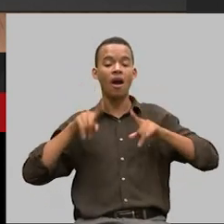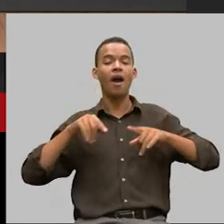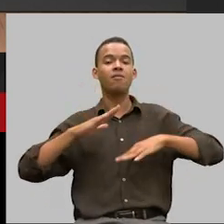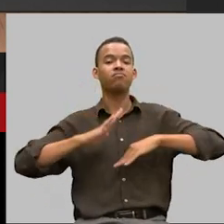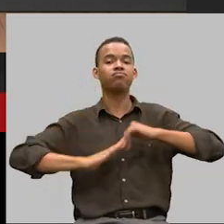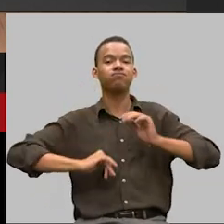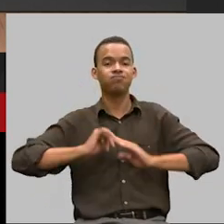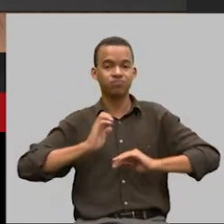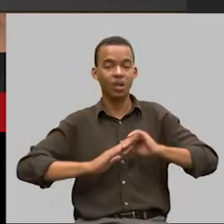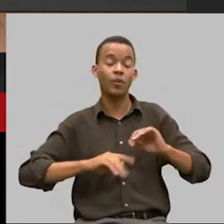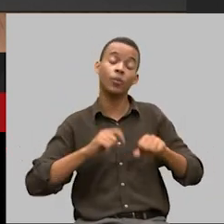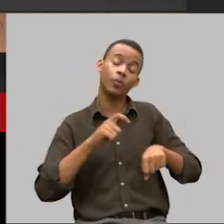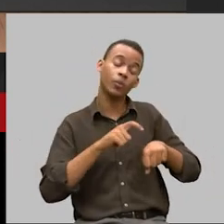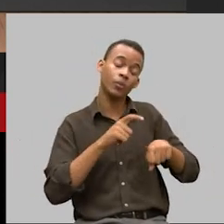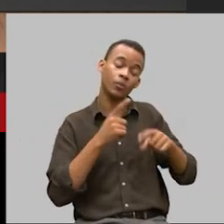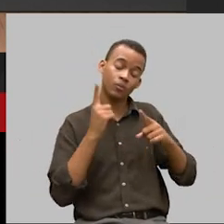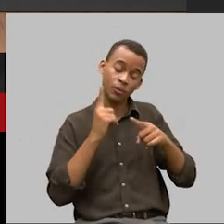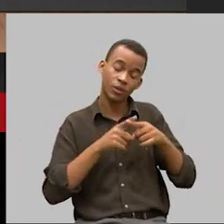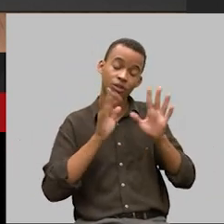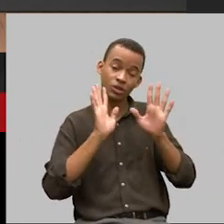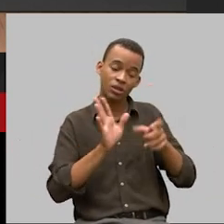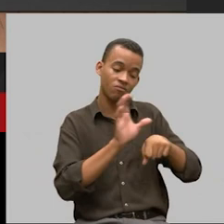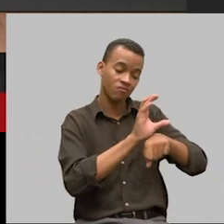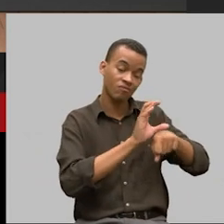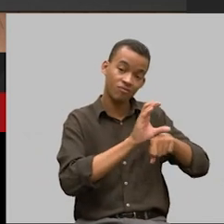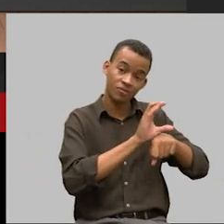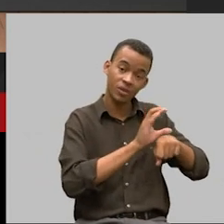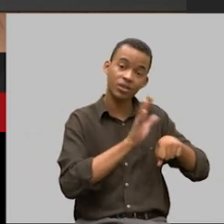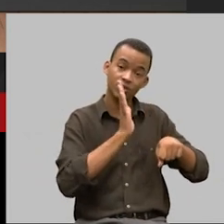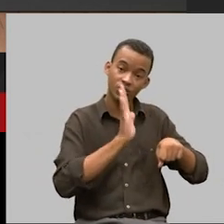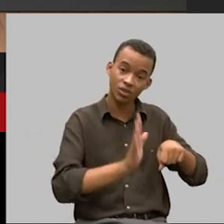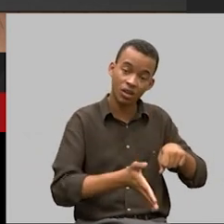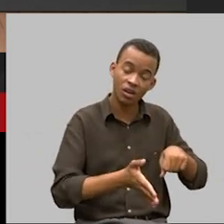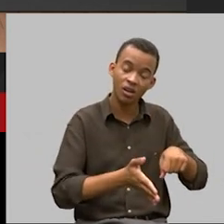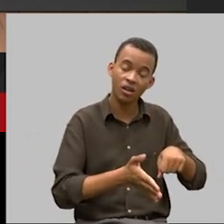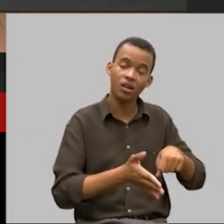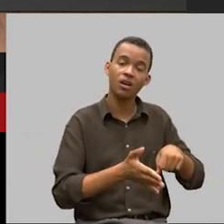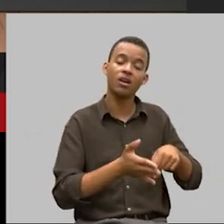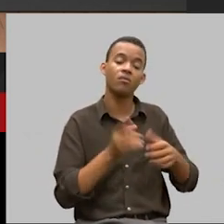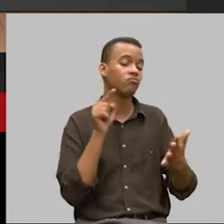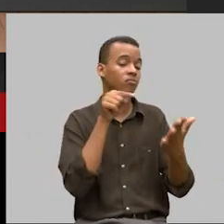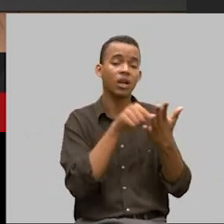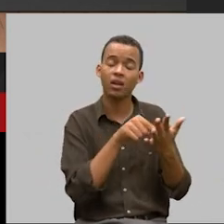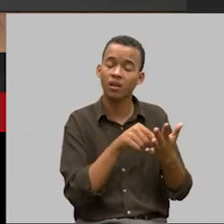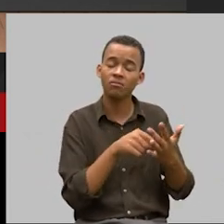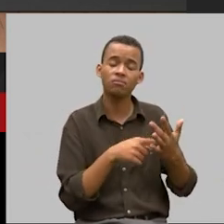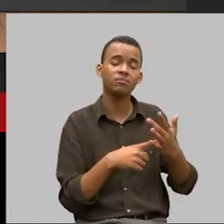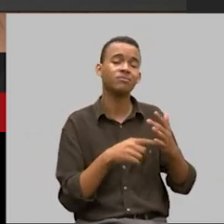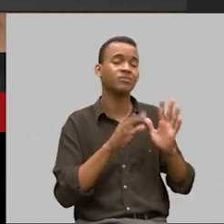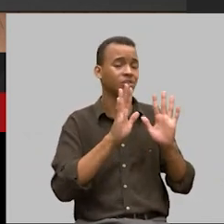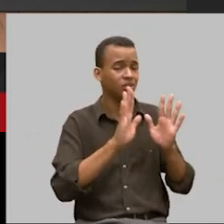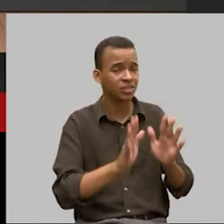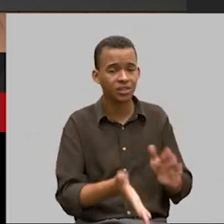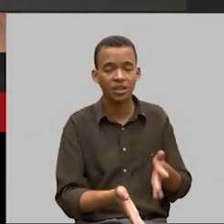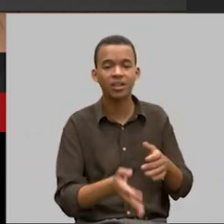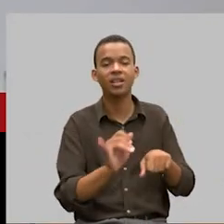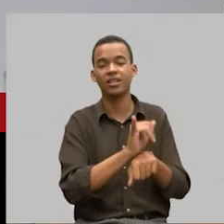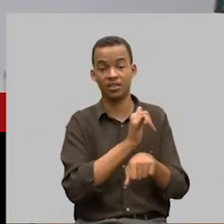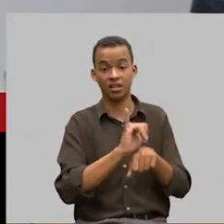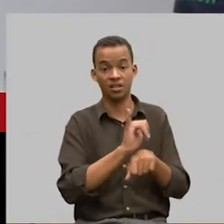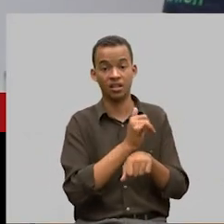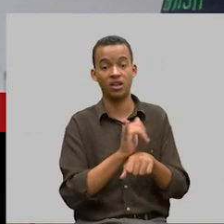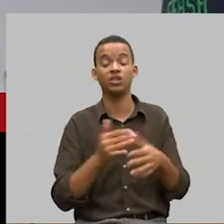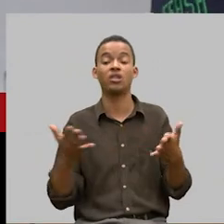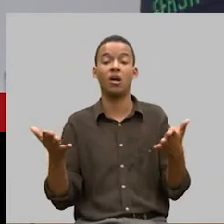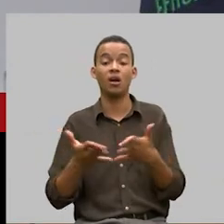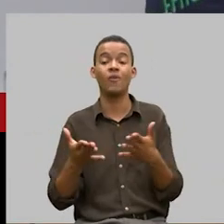na Constituição Federal a estratégia tá posta tanto na LDB quanto no plano nacional de educação o que nós precisamos inserir lá agora